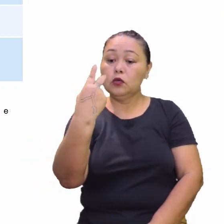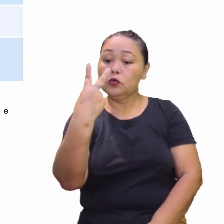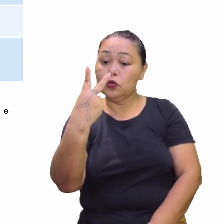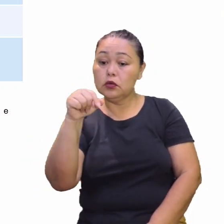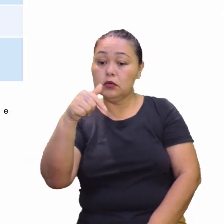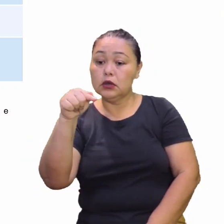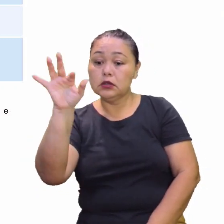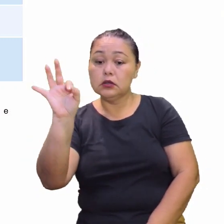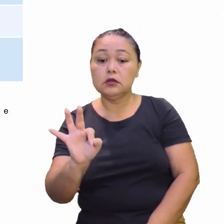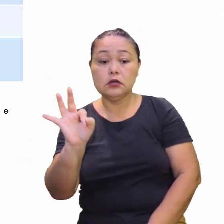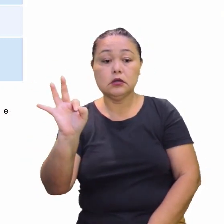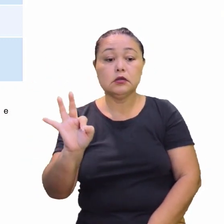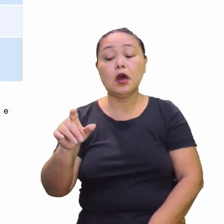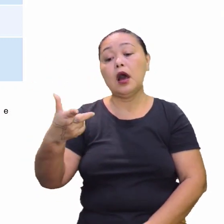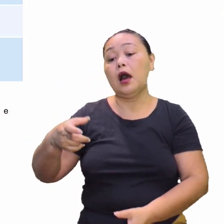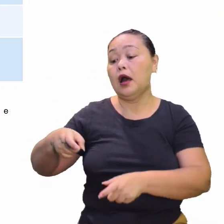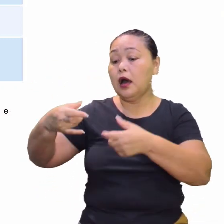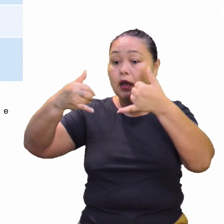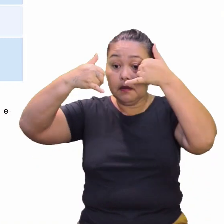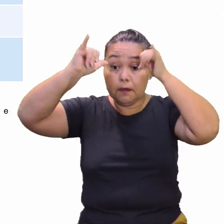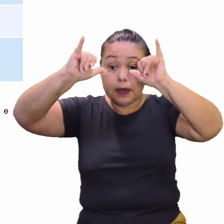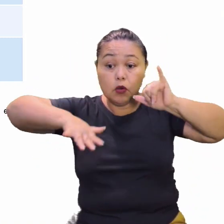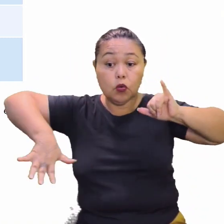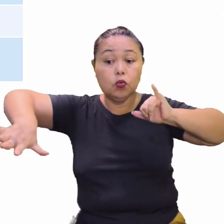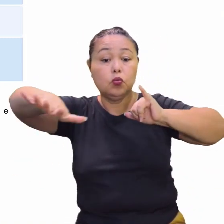2,7%. A pecuária,